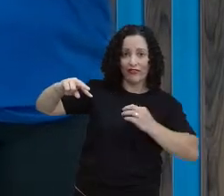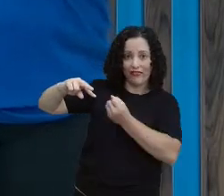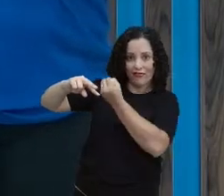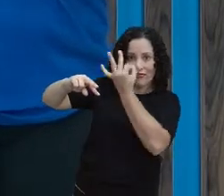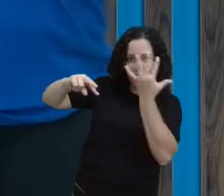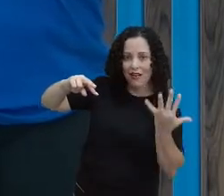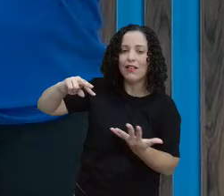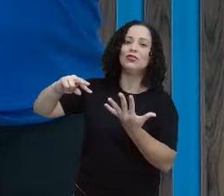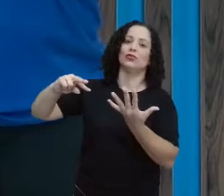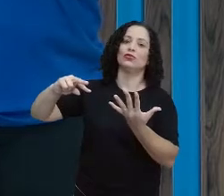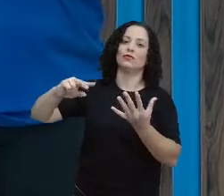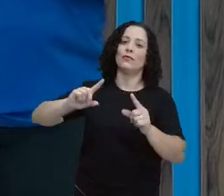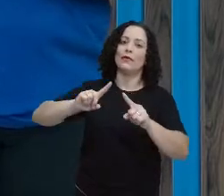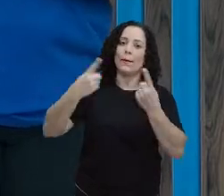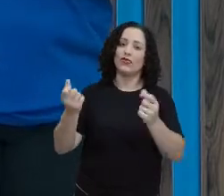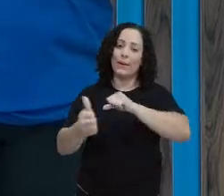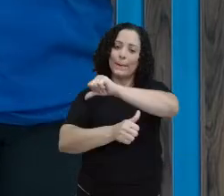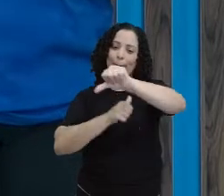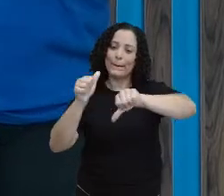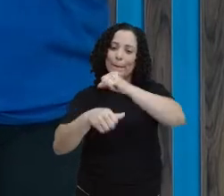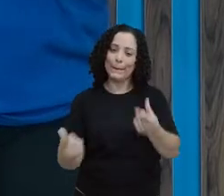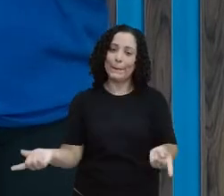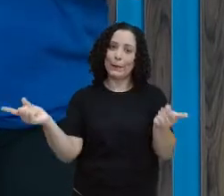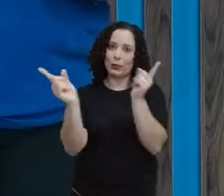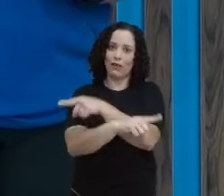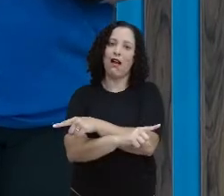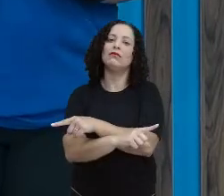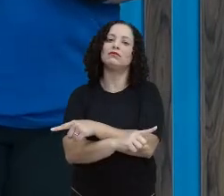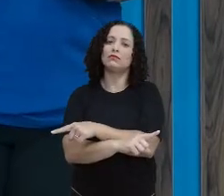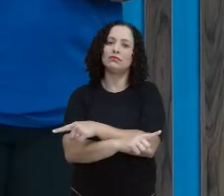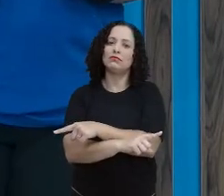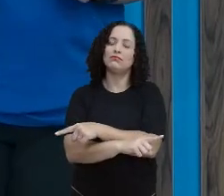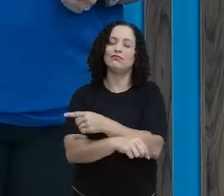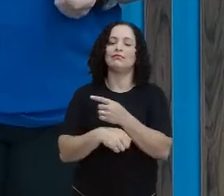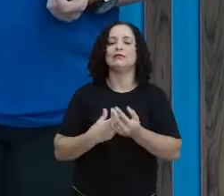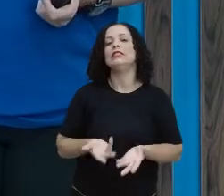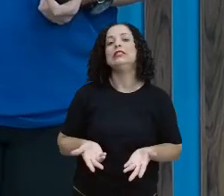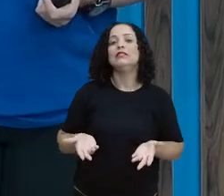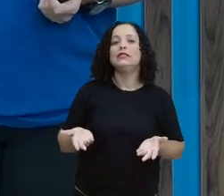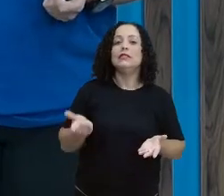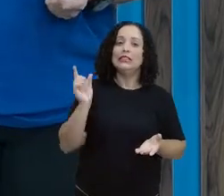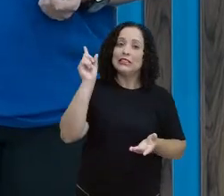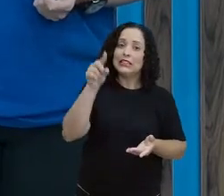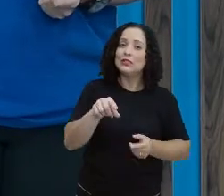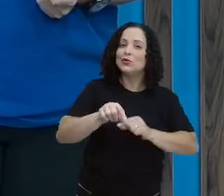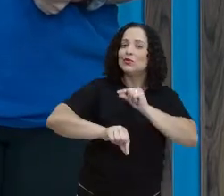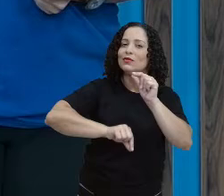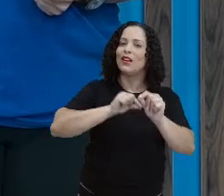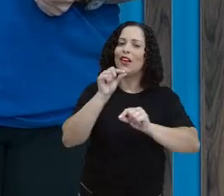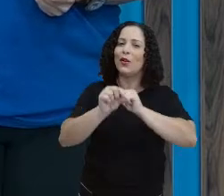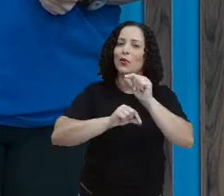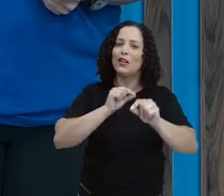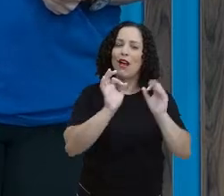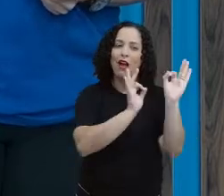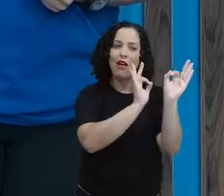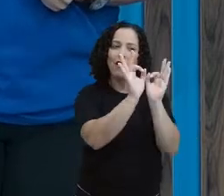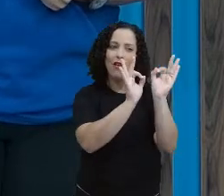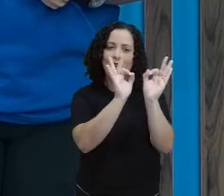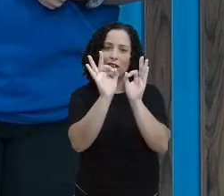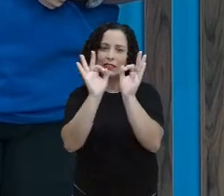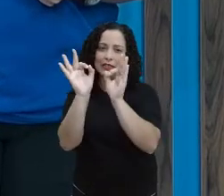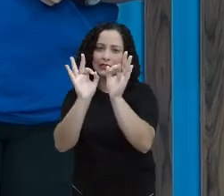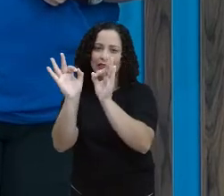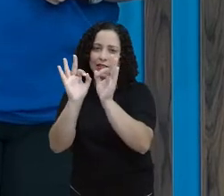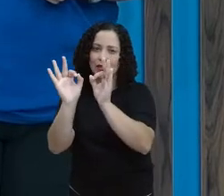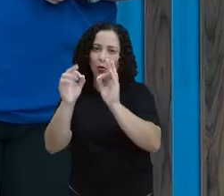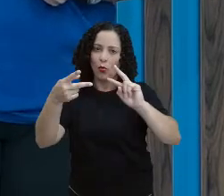aí a gente vai mudar, alterar essa sequência de genes. Isso é a recombinação